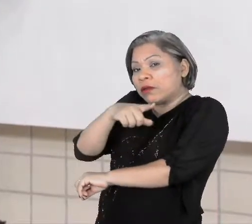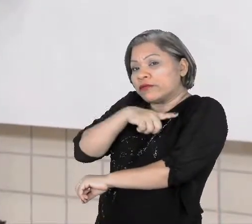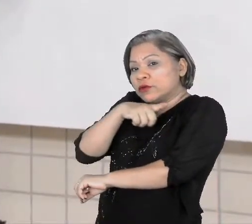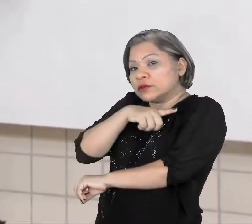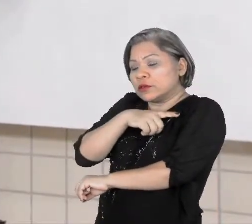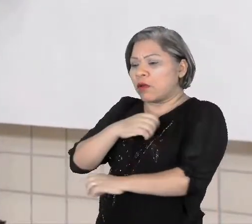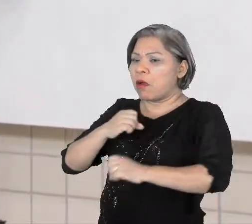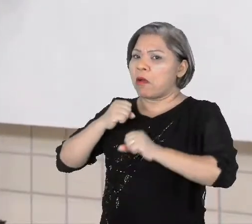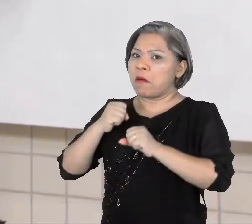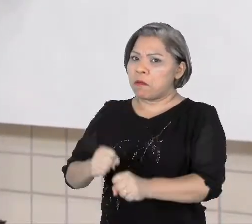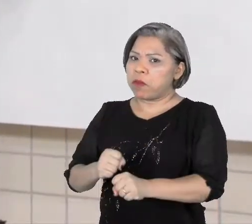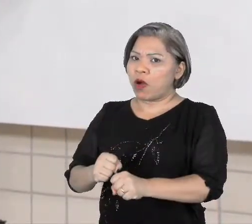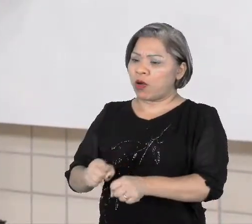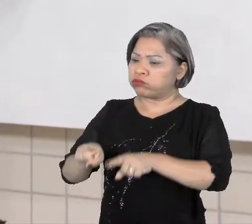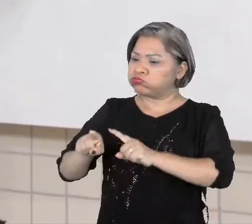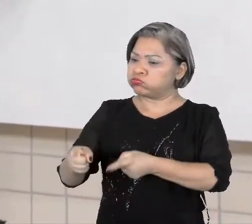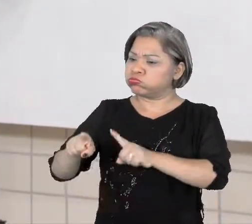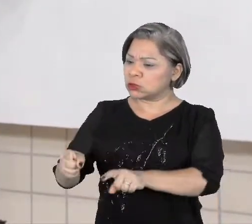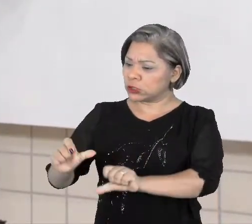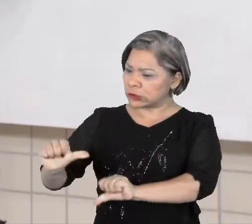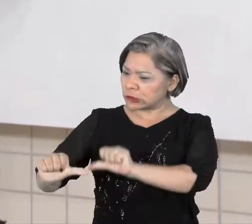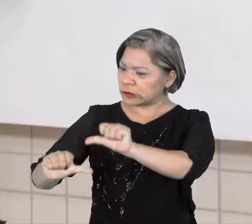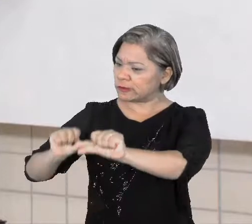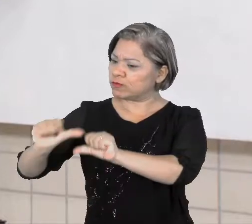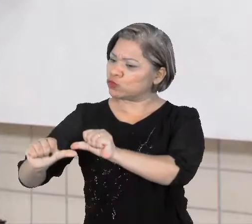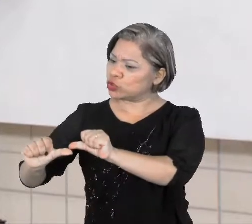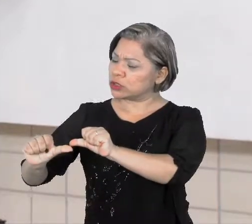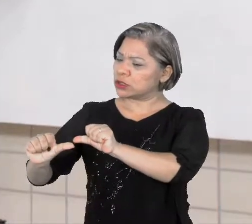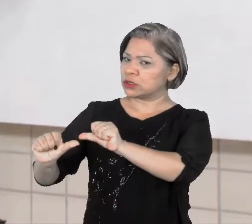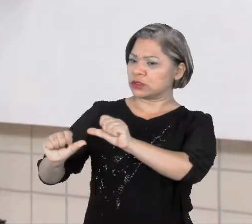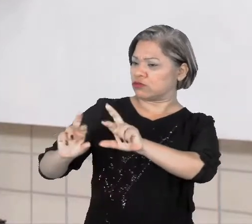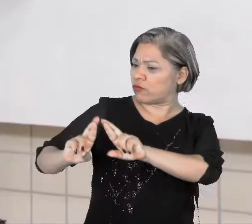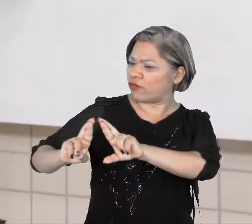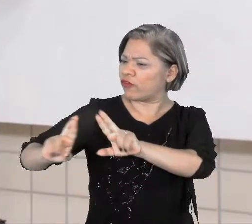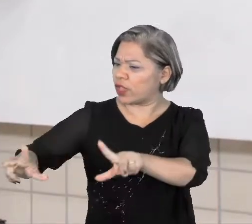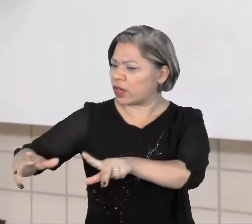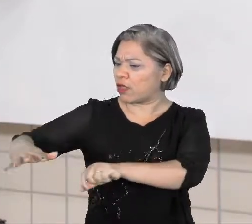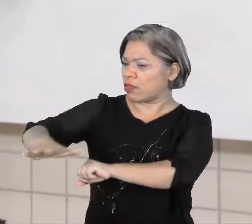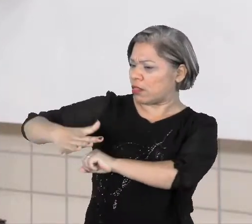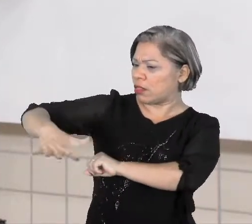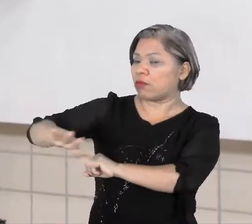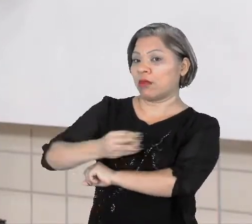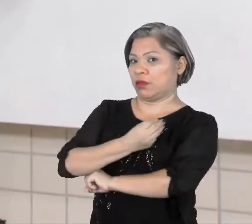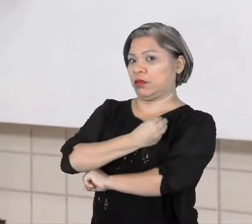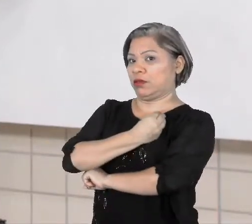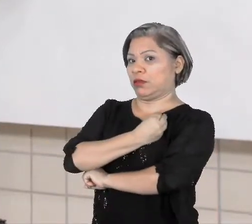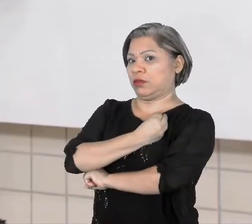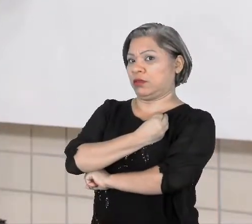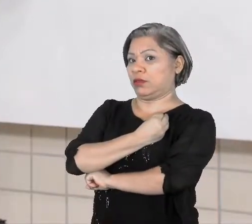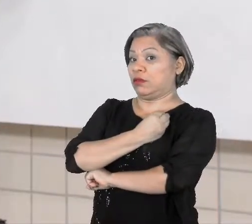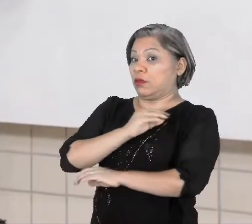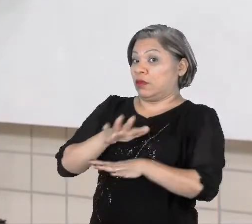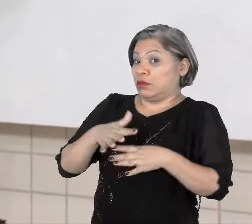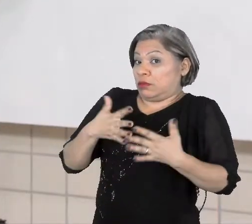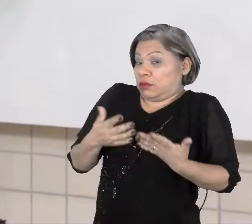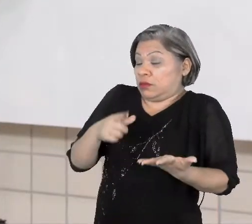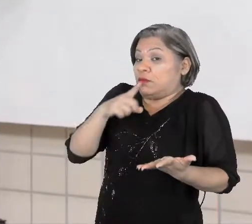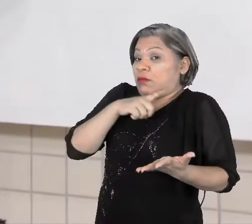vai provocar alterações no meio onde você vive. Então, houve um estímulo bem